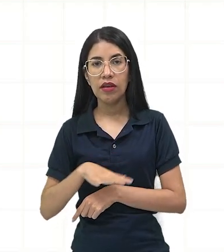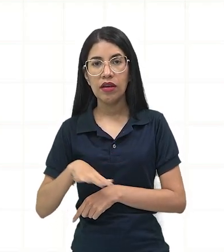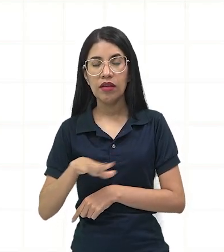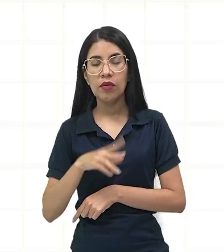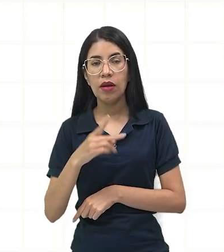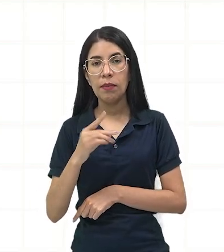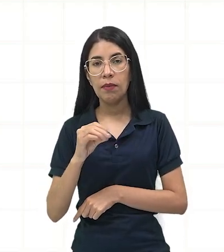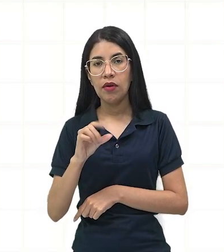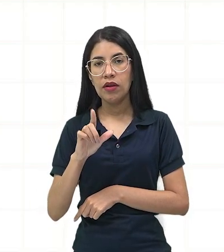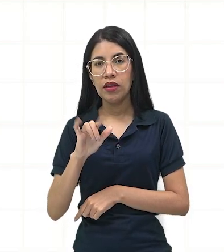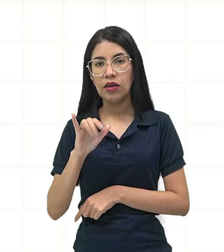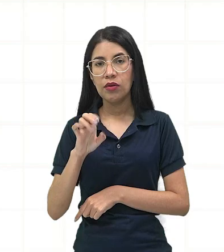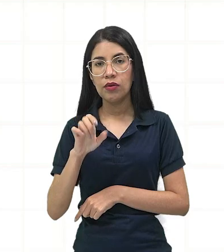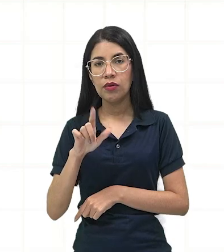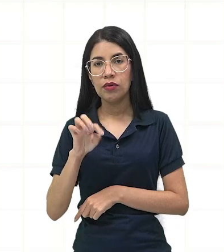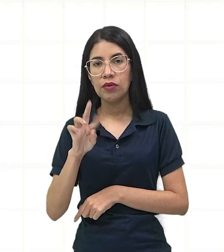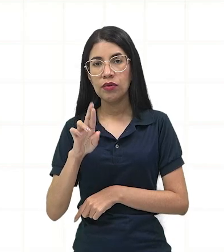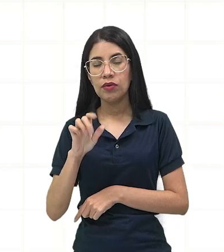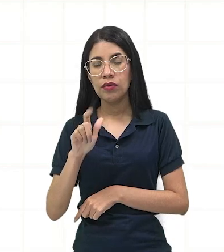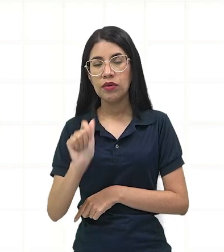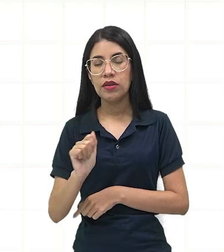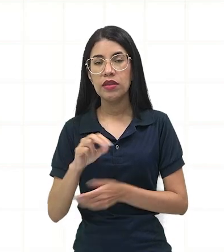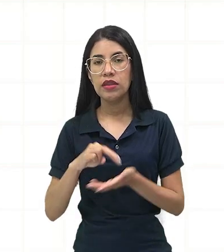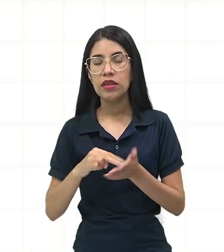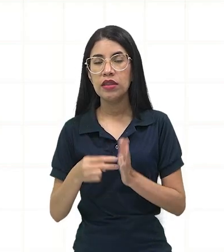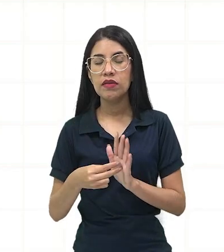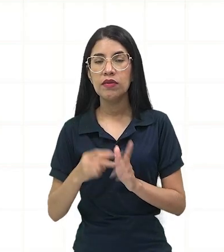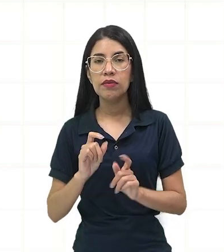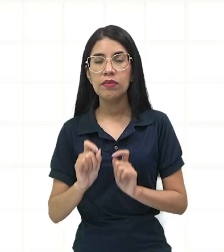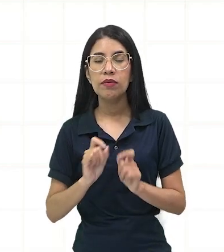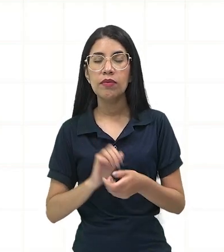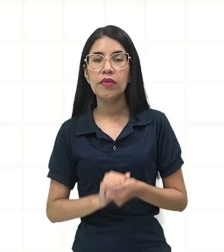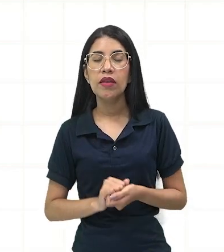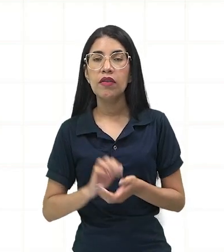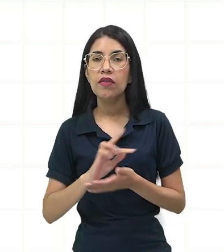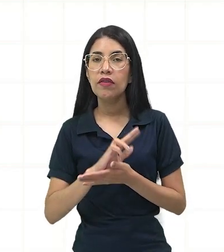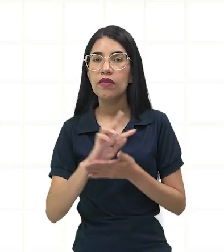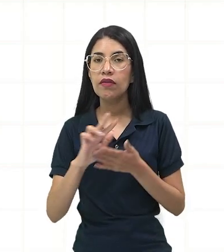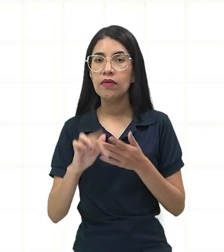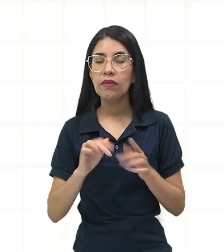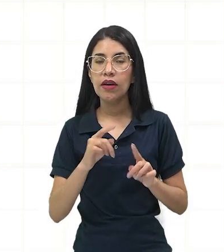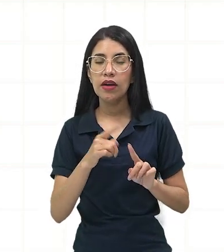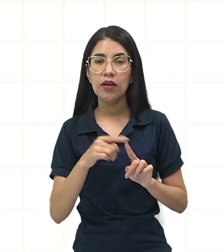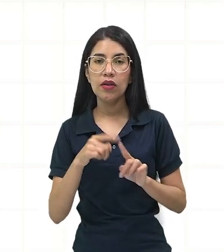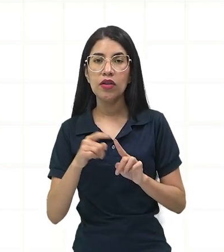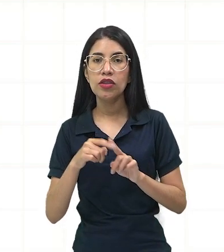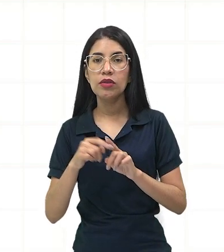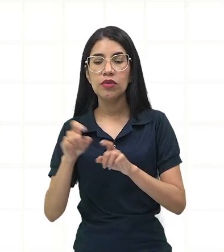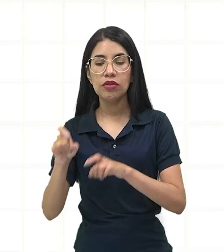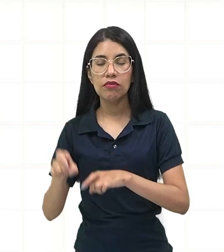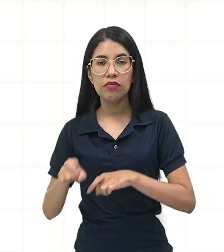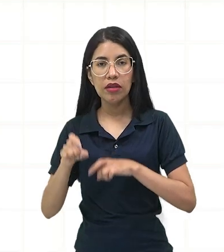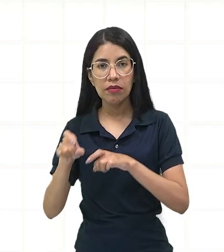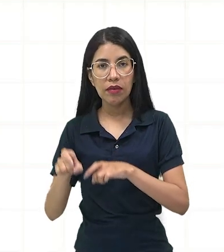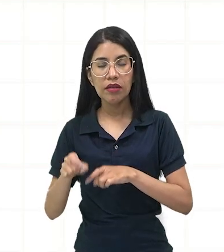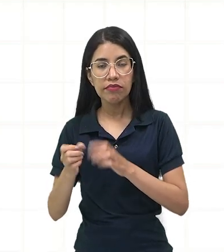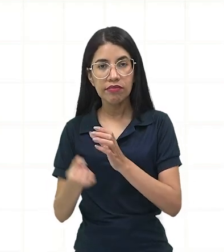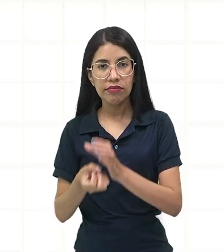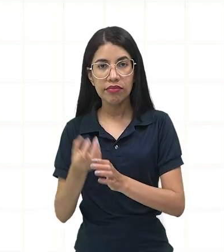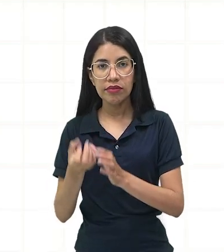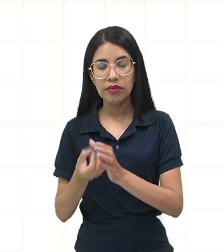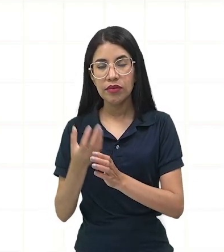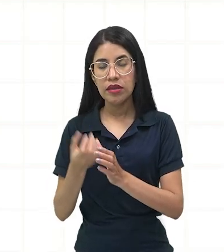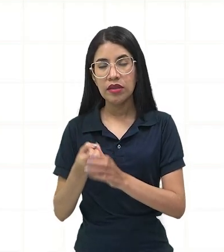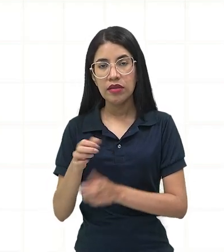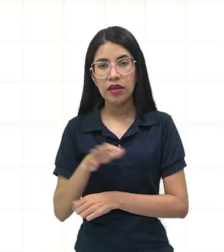essa palavra, ela vai fazer relação a que vários tipos de cultivo estavam sendo cultivados